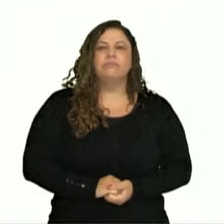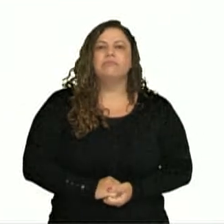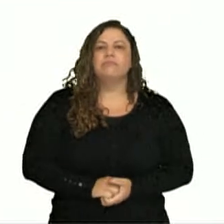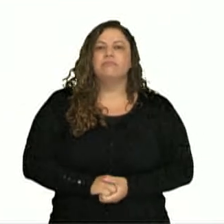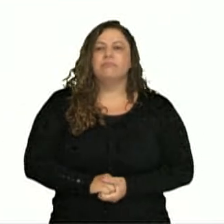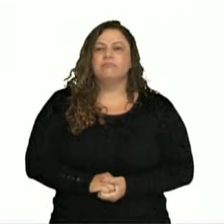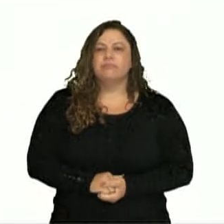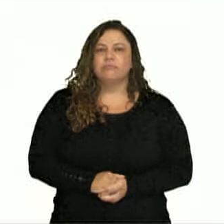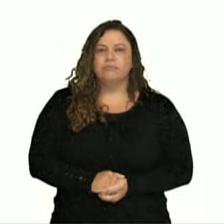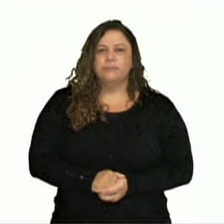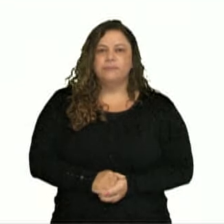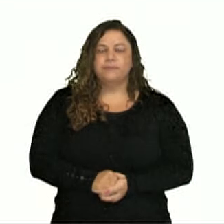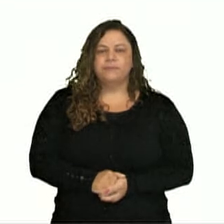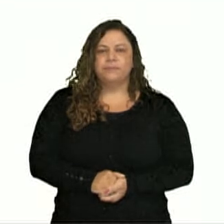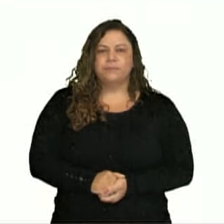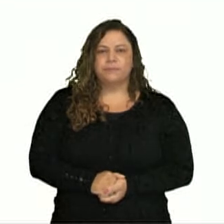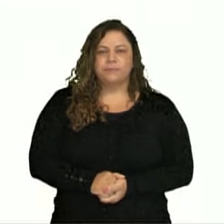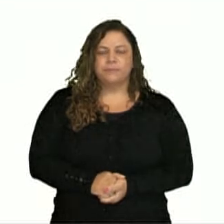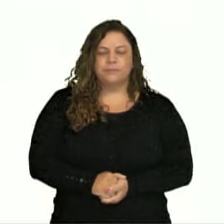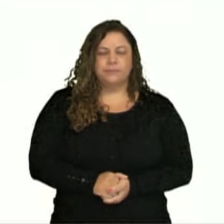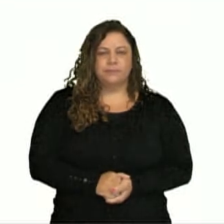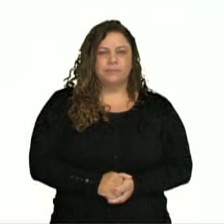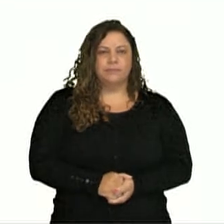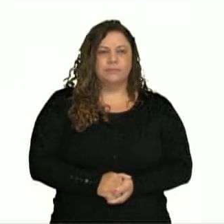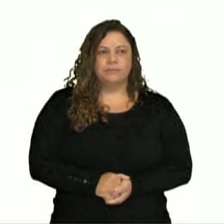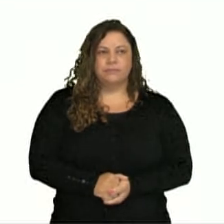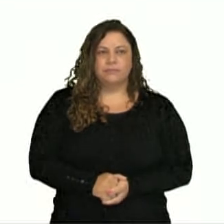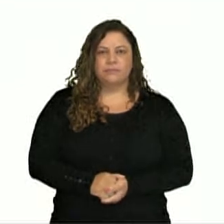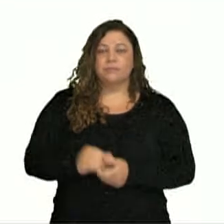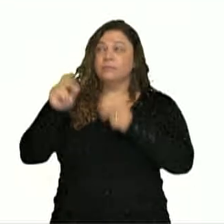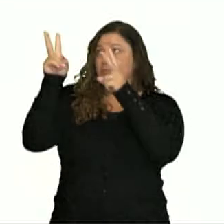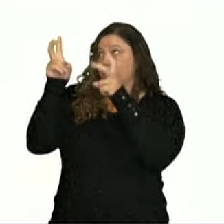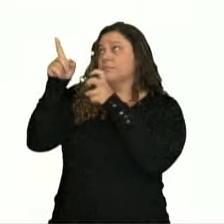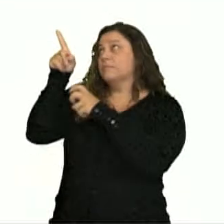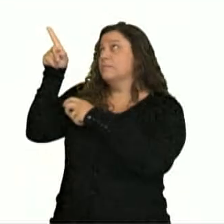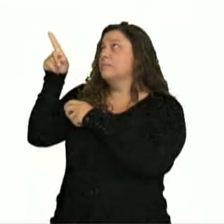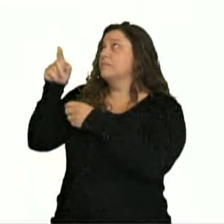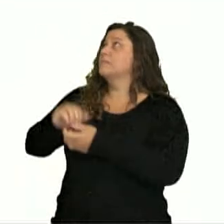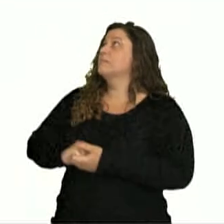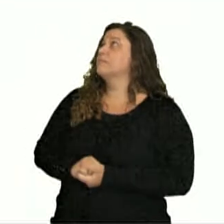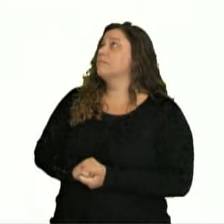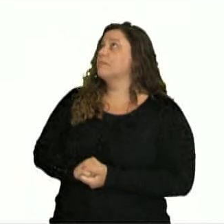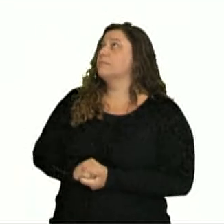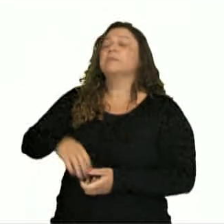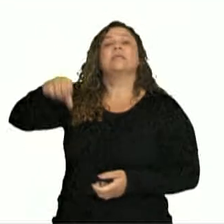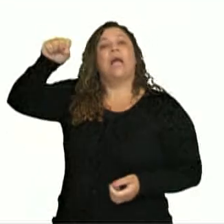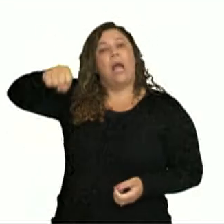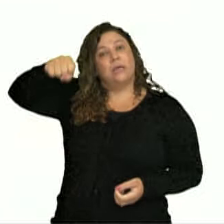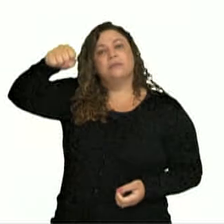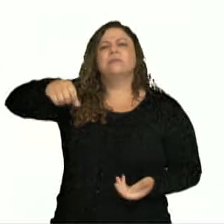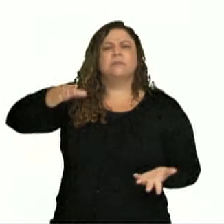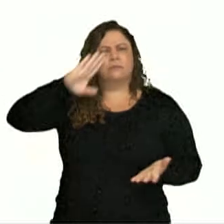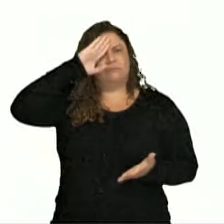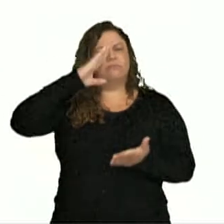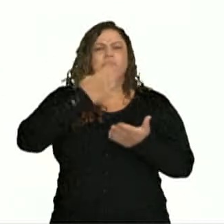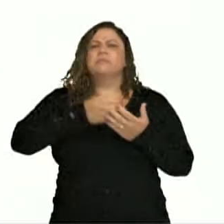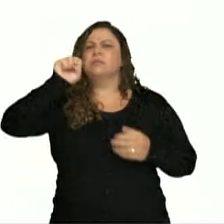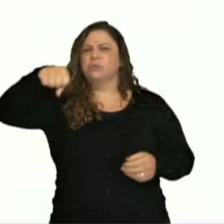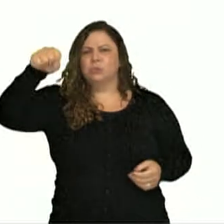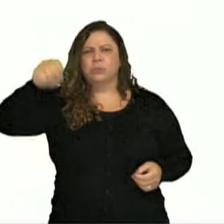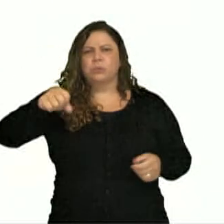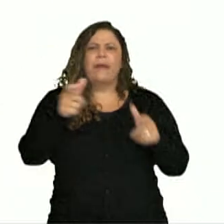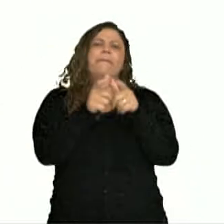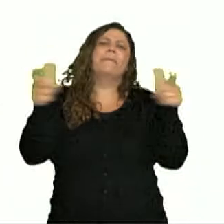¿Causa estranheza o modo como o verbo rendir está sendo usado? Sim, a princípio eu acredito que para a maioria